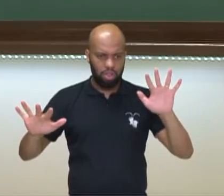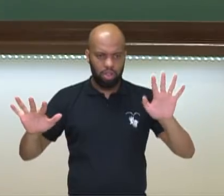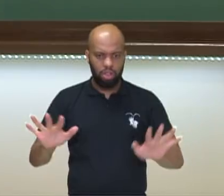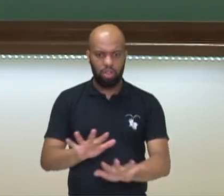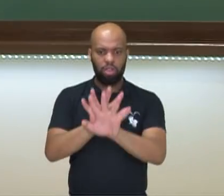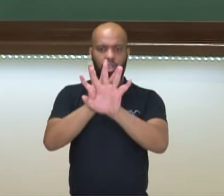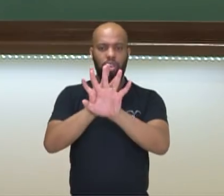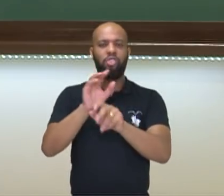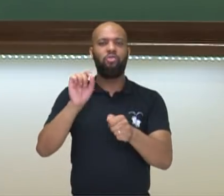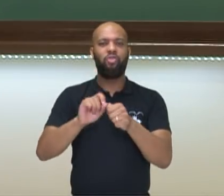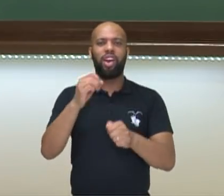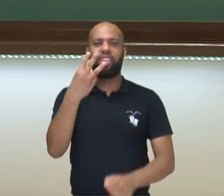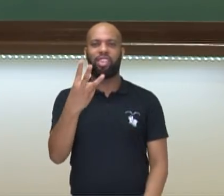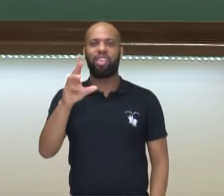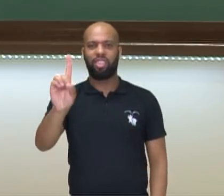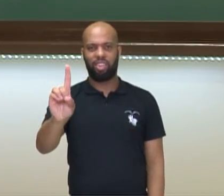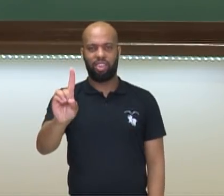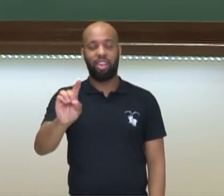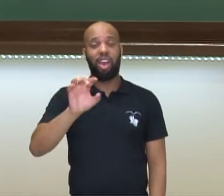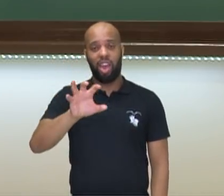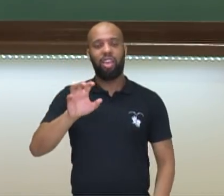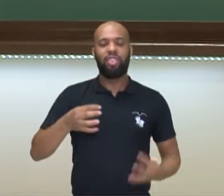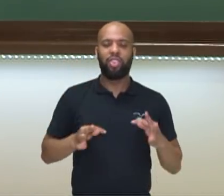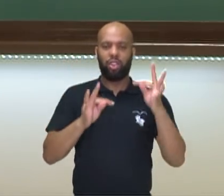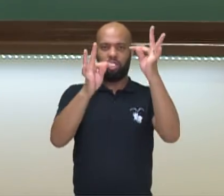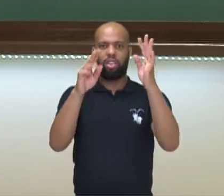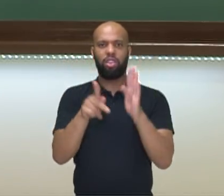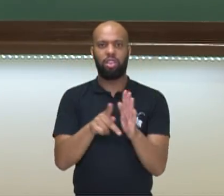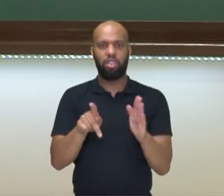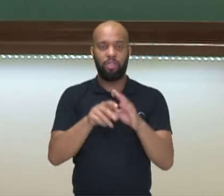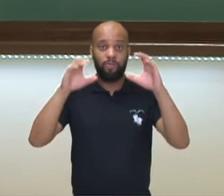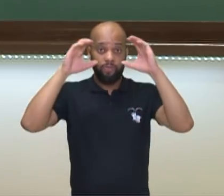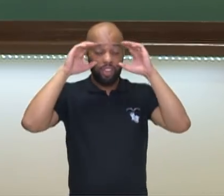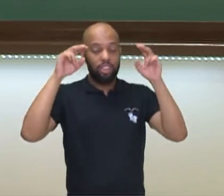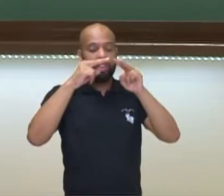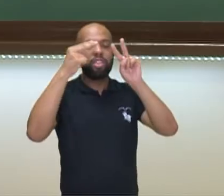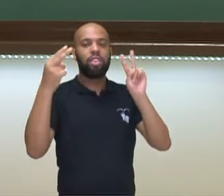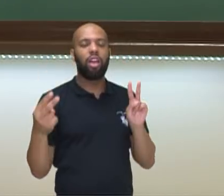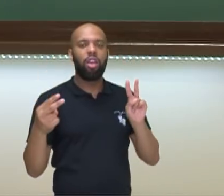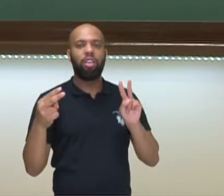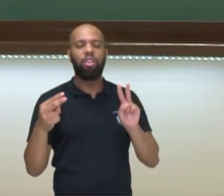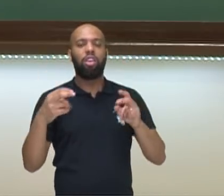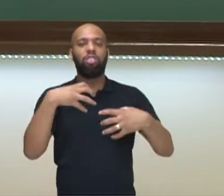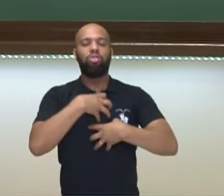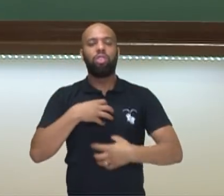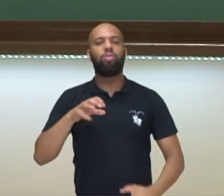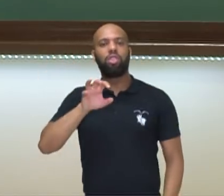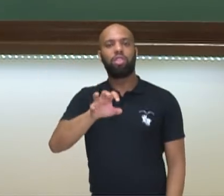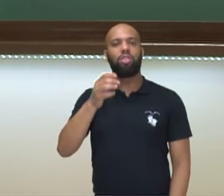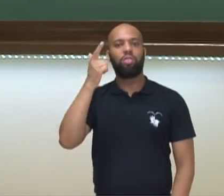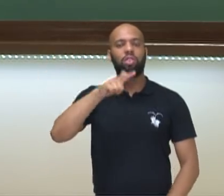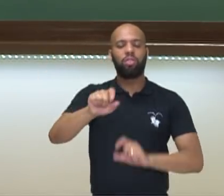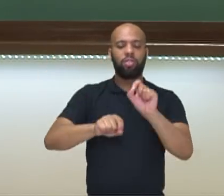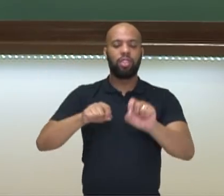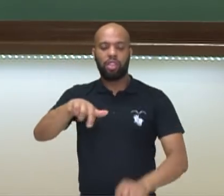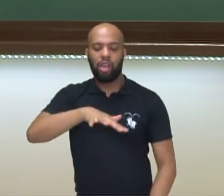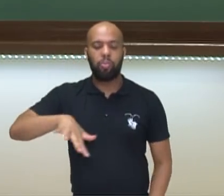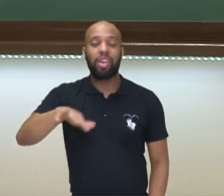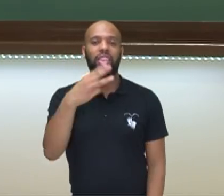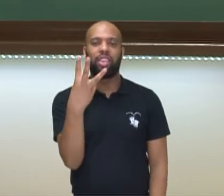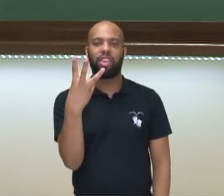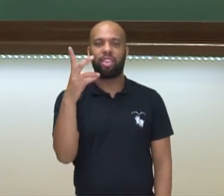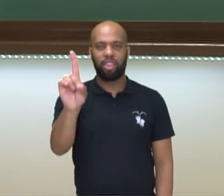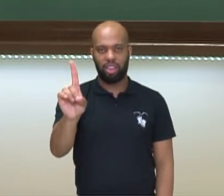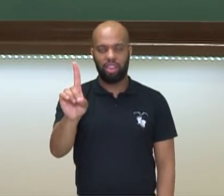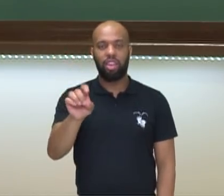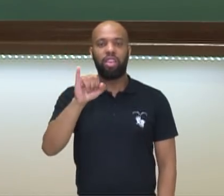tridimensionalidade. Essa é a principal tecnologia da realidade virtual. É ela que nos dá aquele ambiente